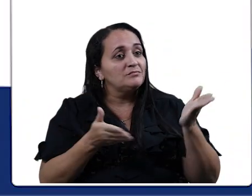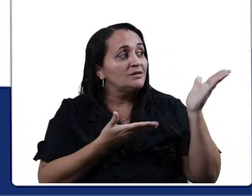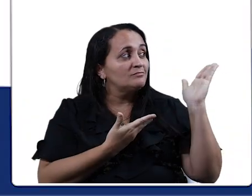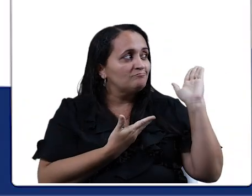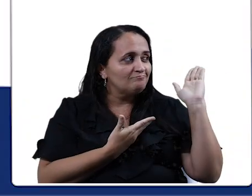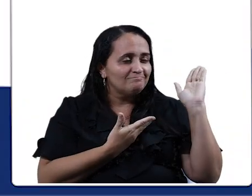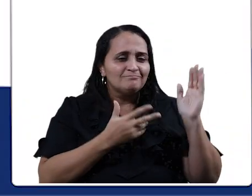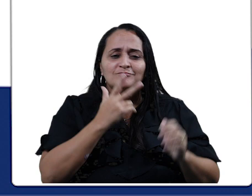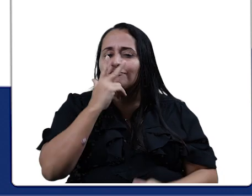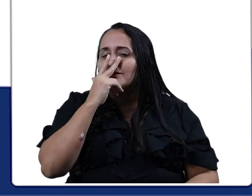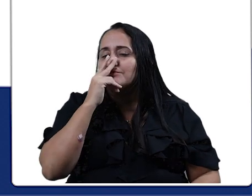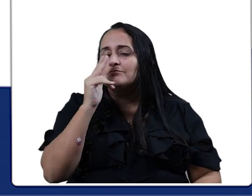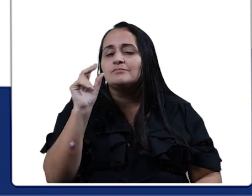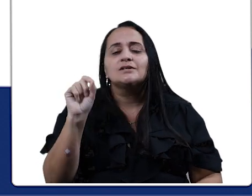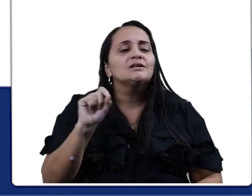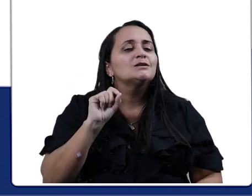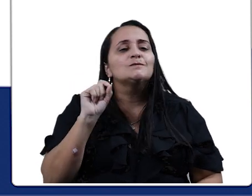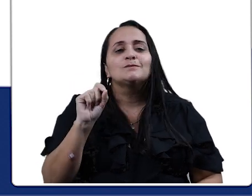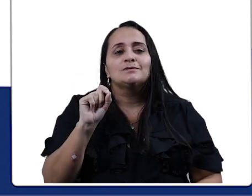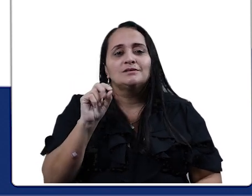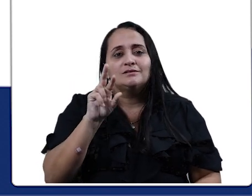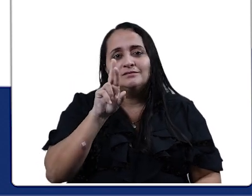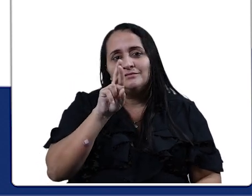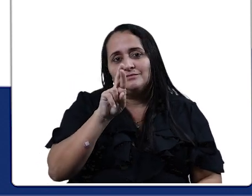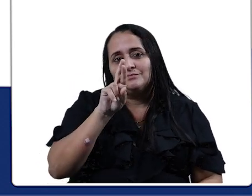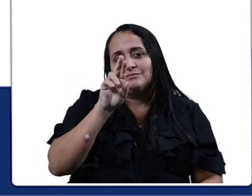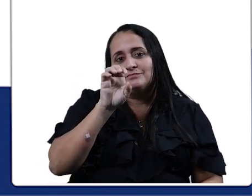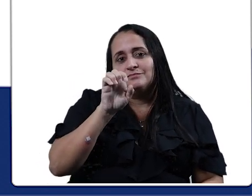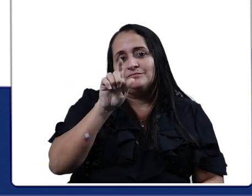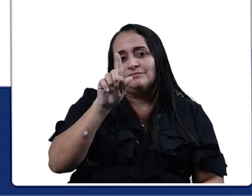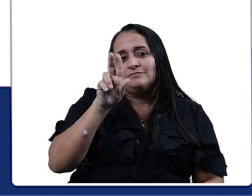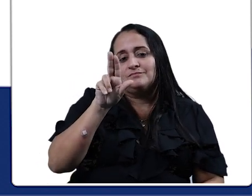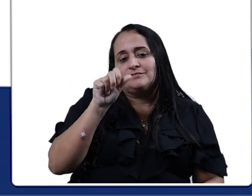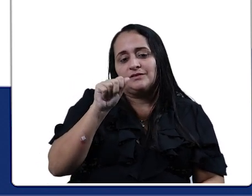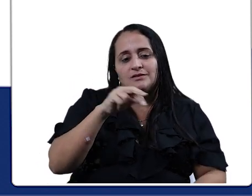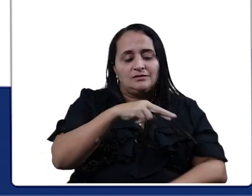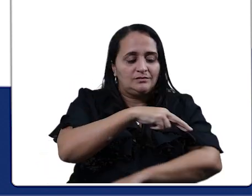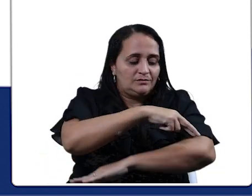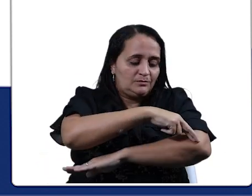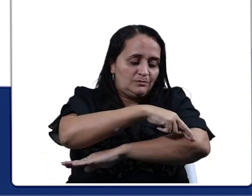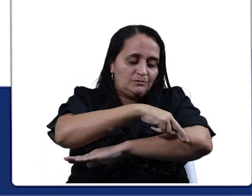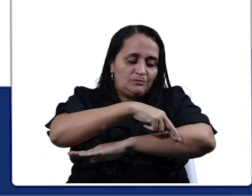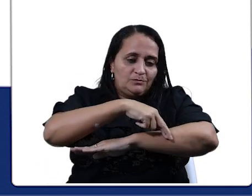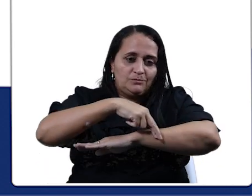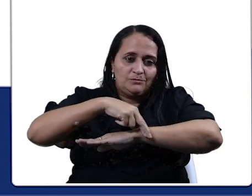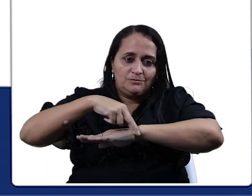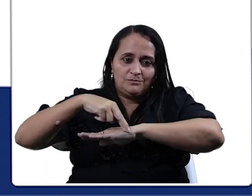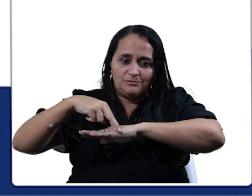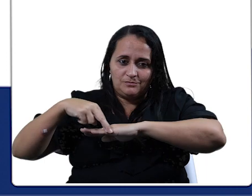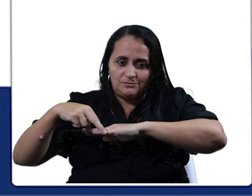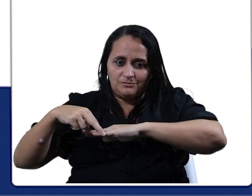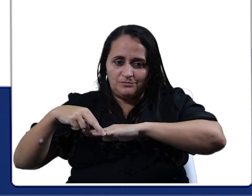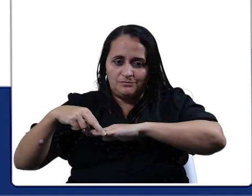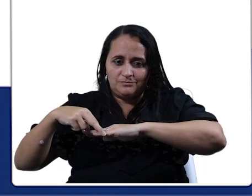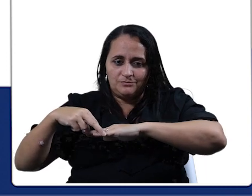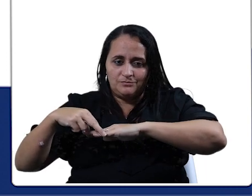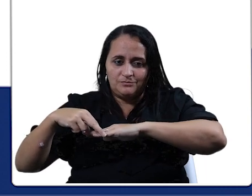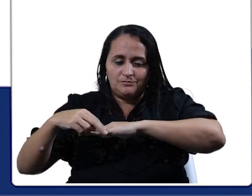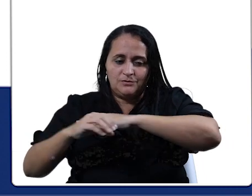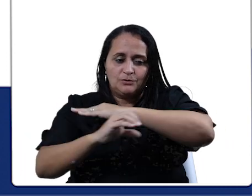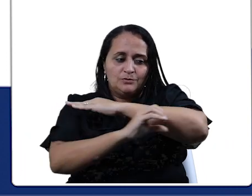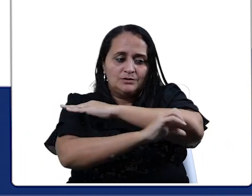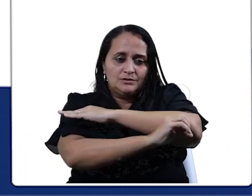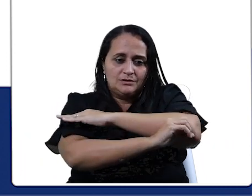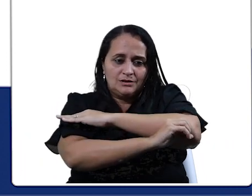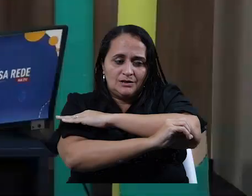régua, não é? Então, observe. Essa reta aqui é uma régua, entre o 0 e 1